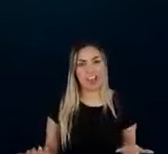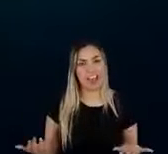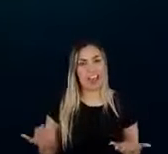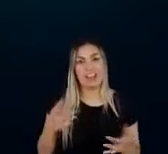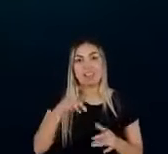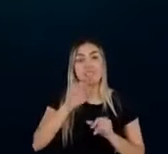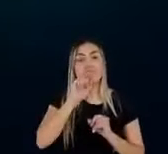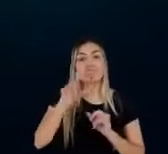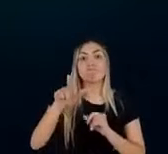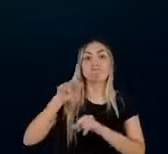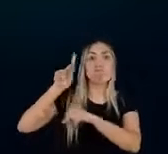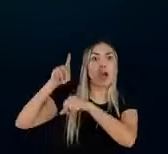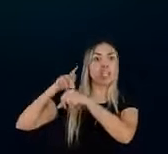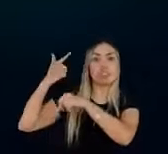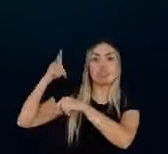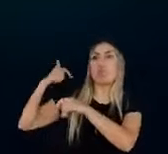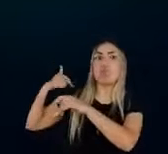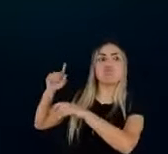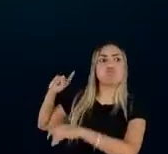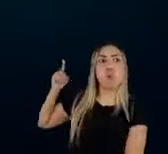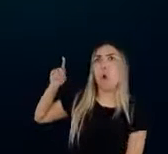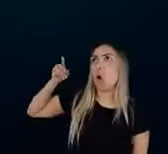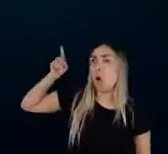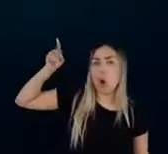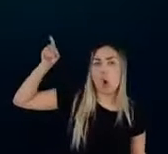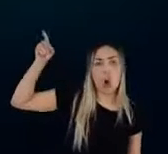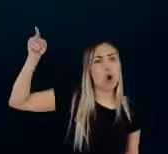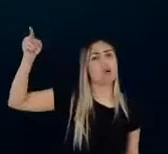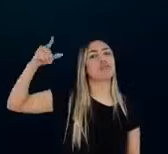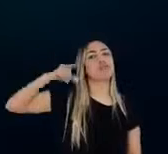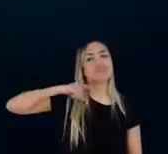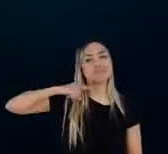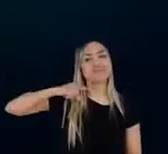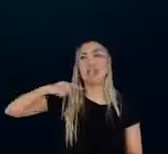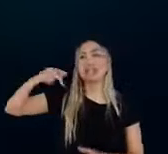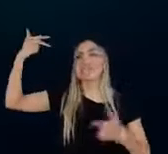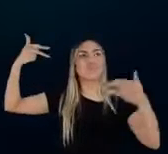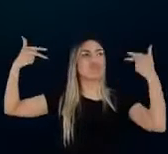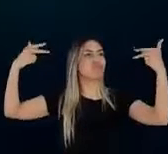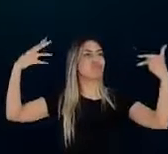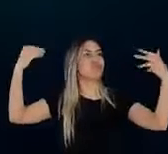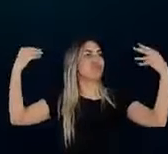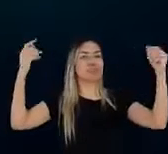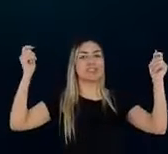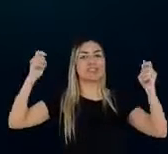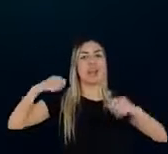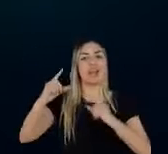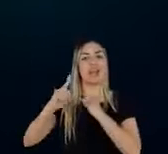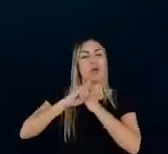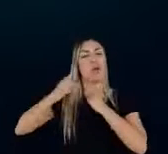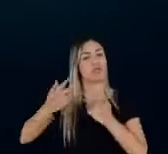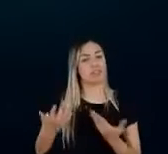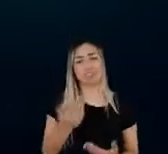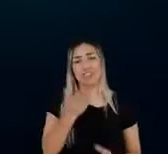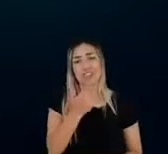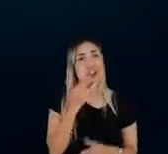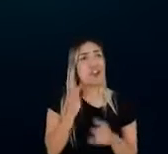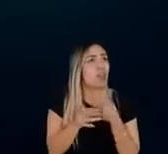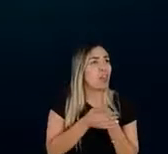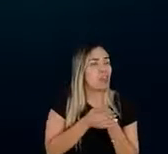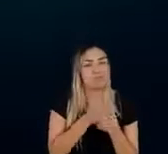Everest vai ter um satélite da Planet ou do Elon musk que vai te pegar lá também então não adianta não tem mais lugar